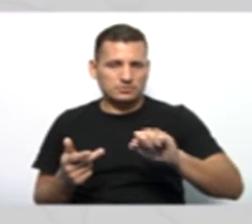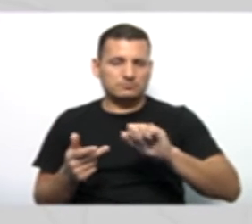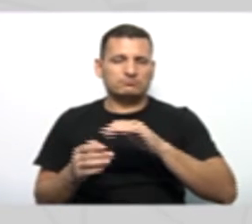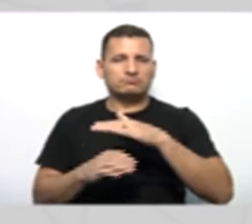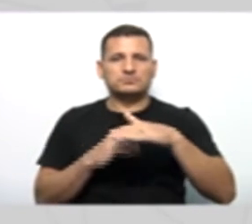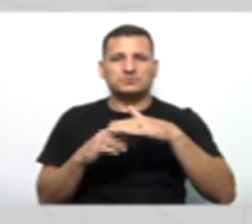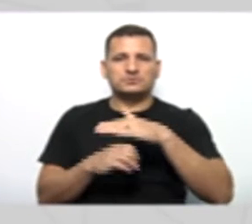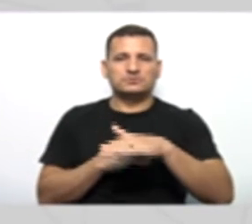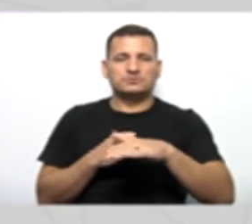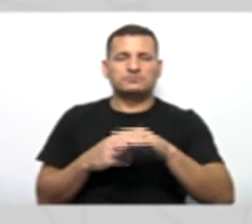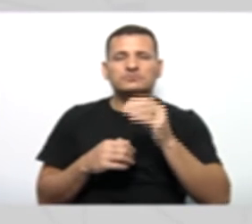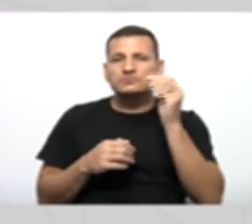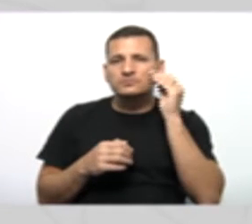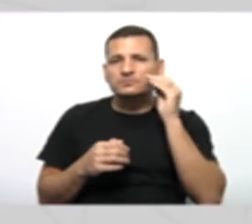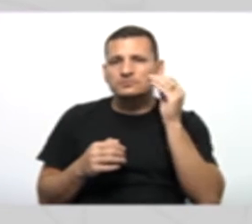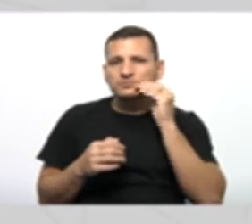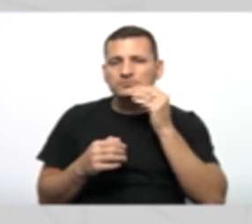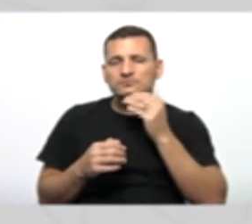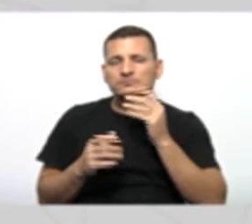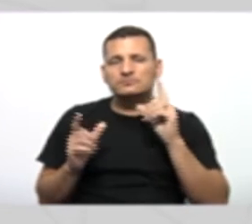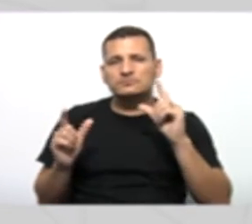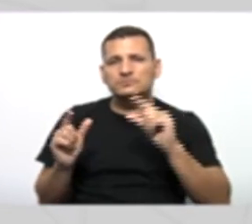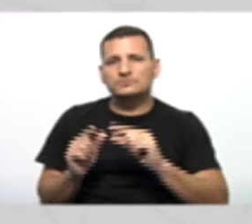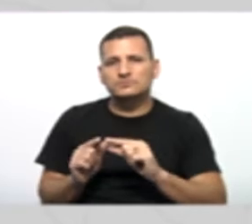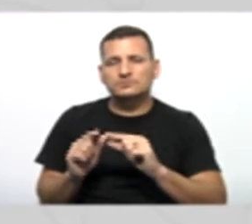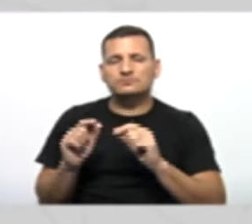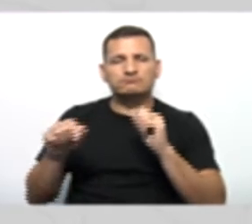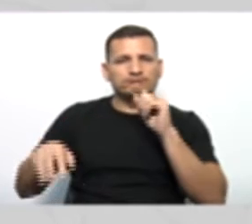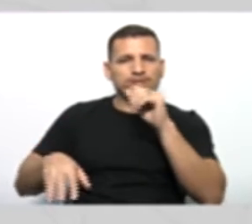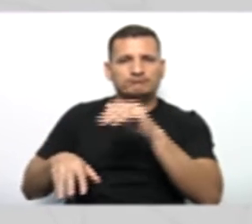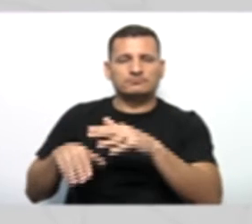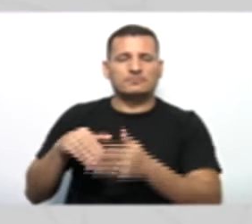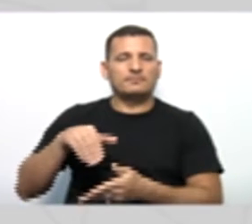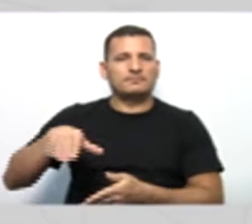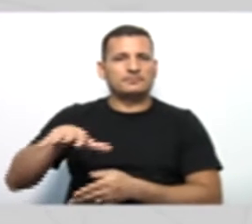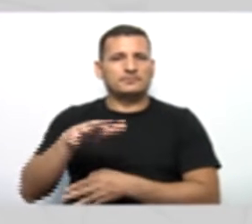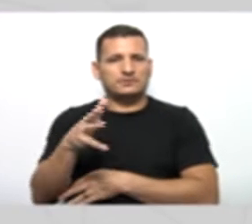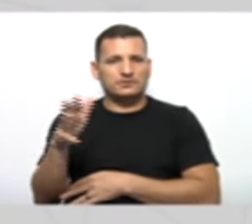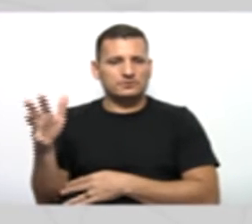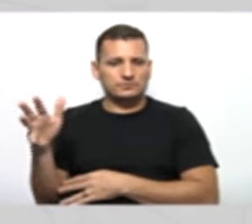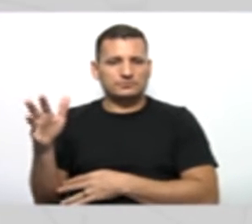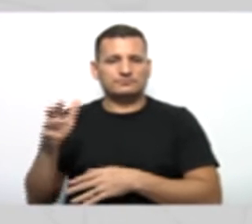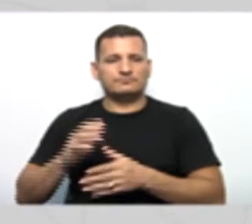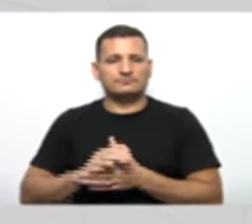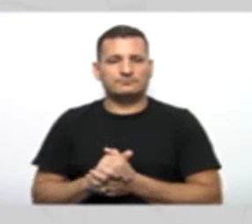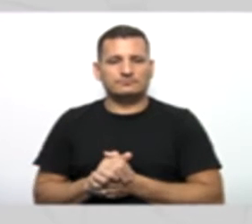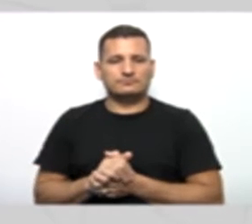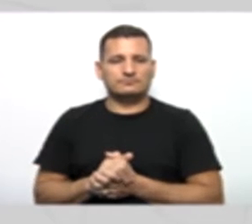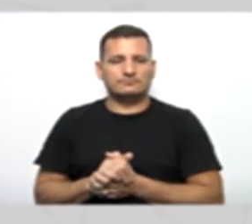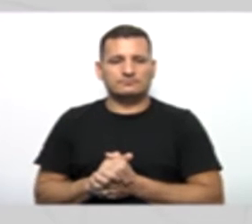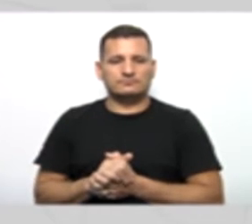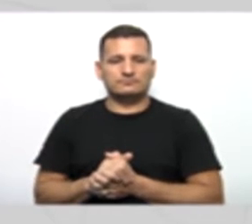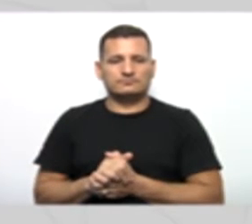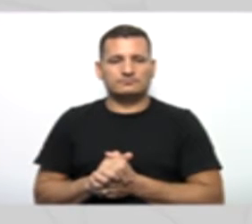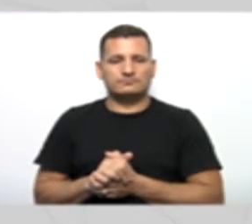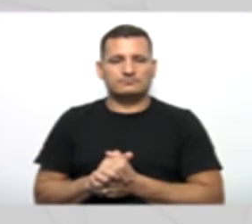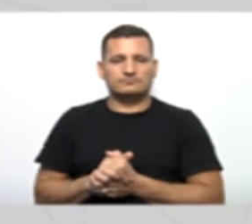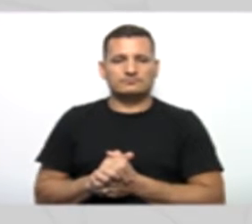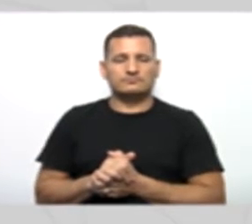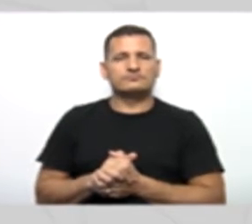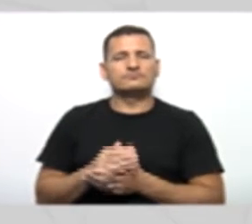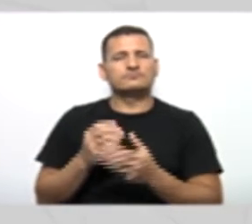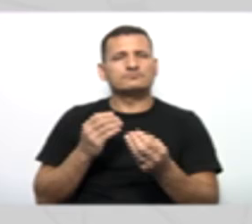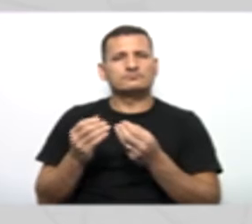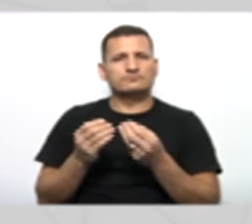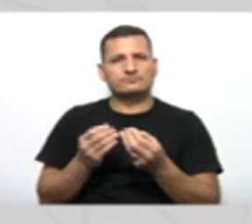procuram reduzir a poluição do meio ambiente. Reduzir como? Reduzir através do